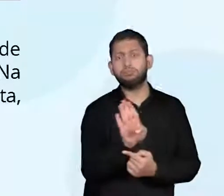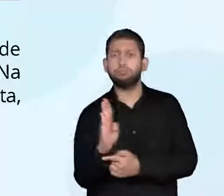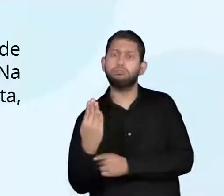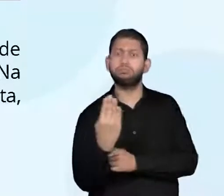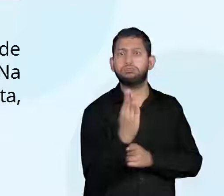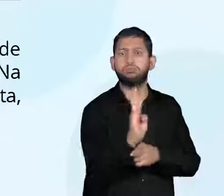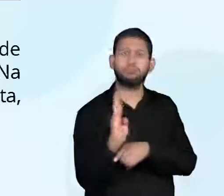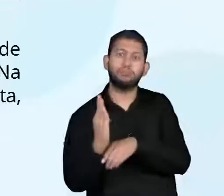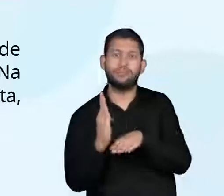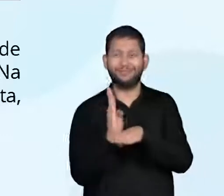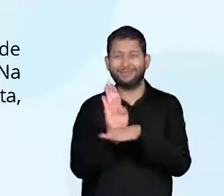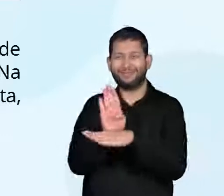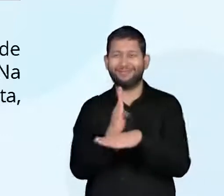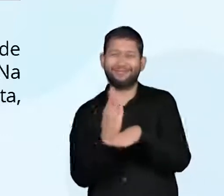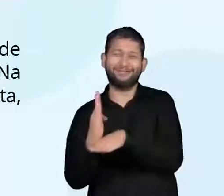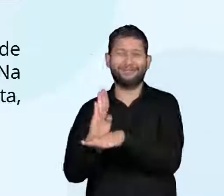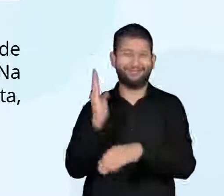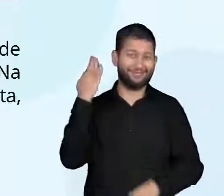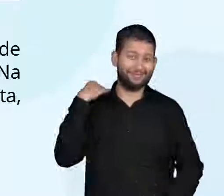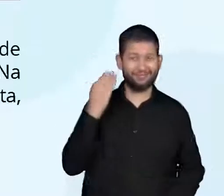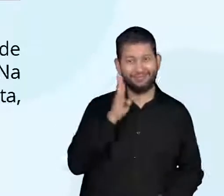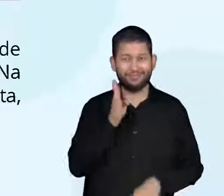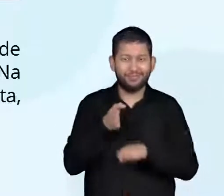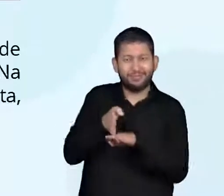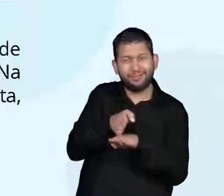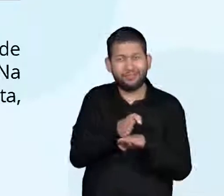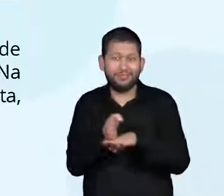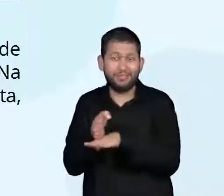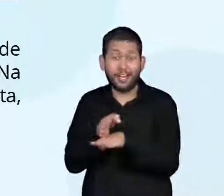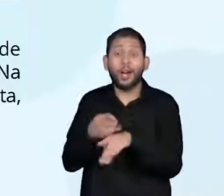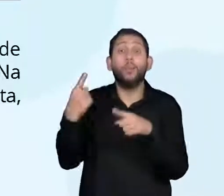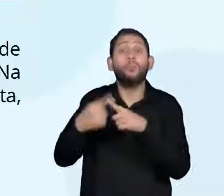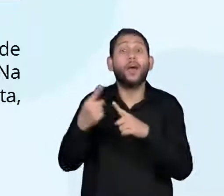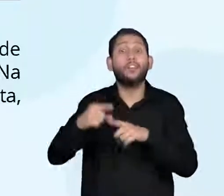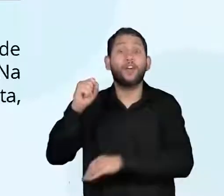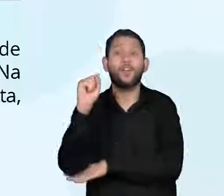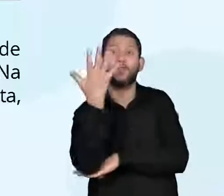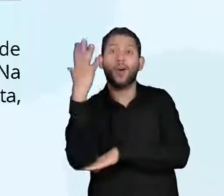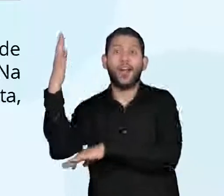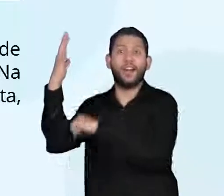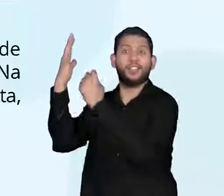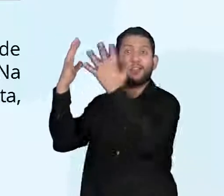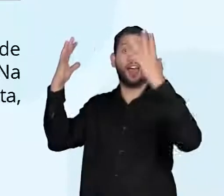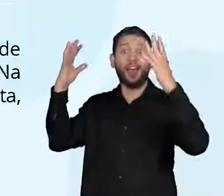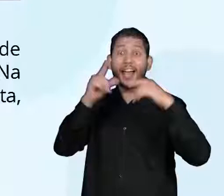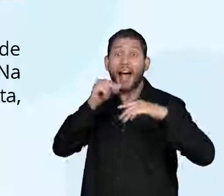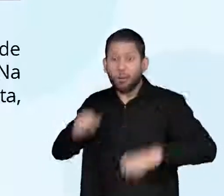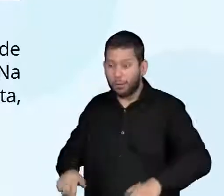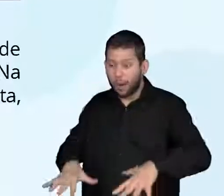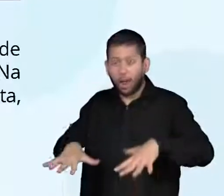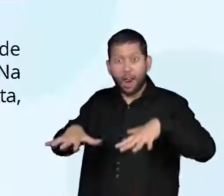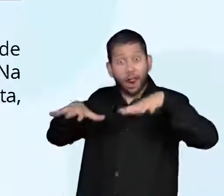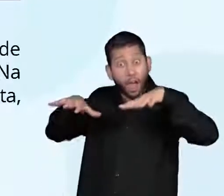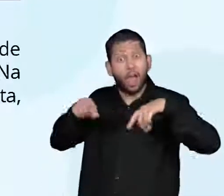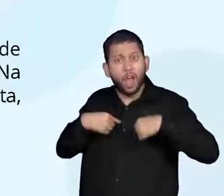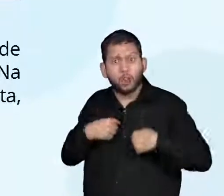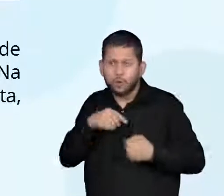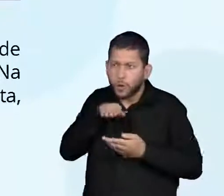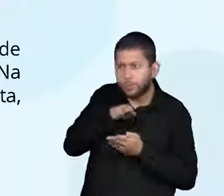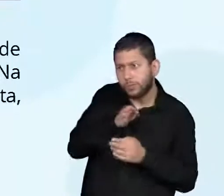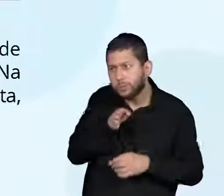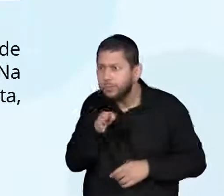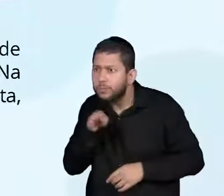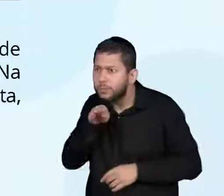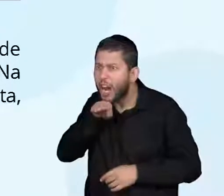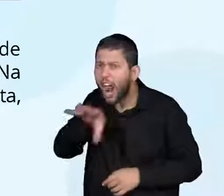manobra para navegar nas florestas inundadas e capturar suas presas. Tem uma